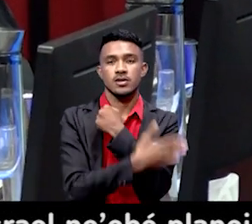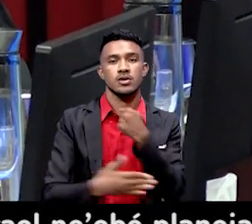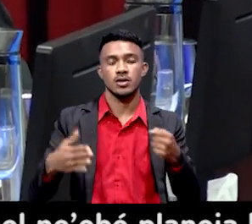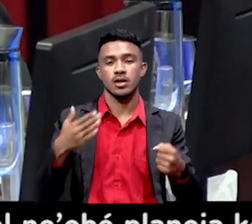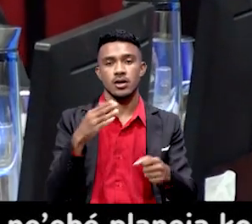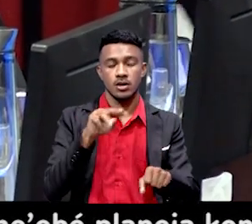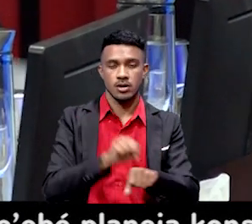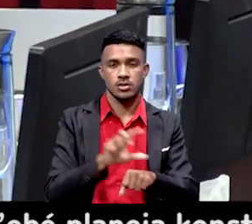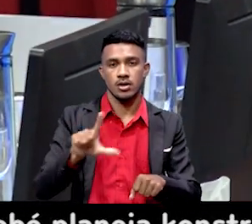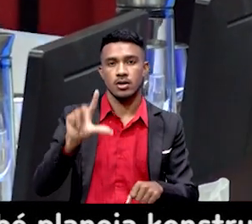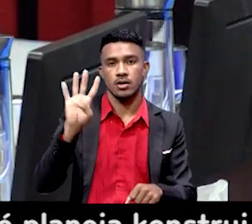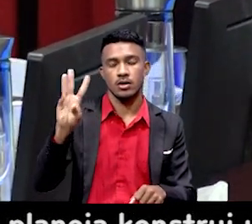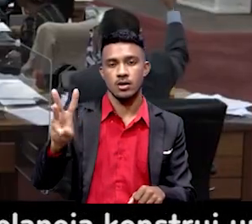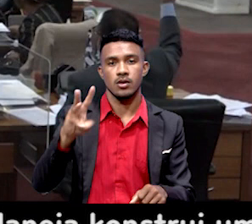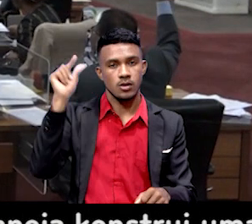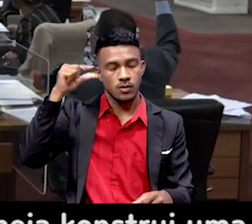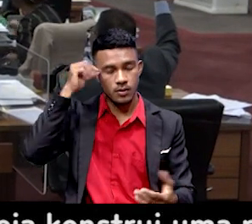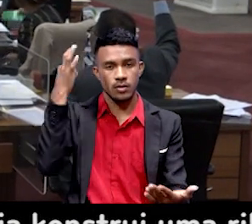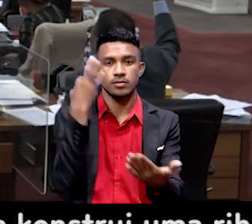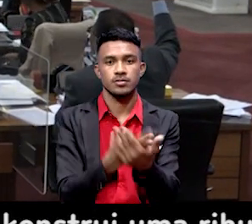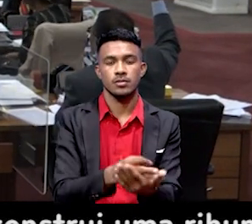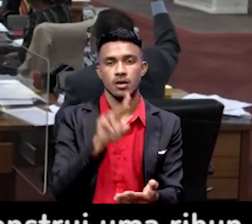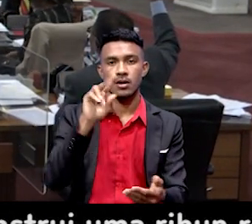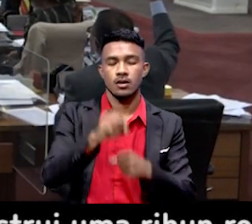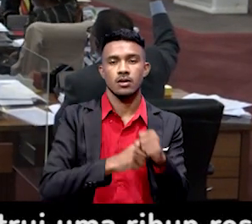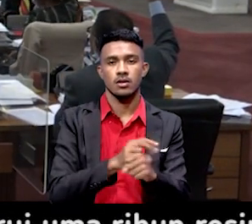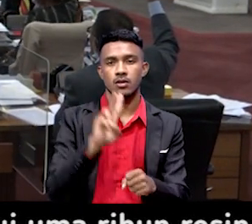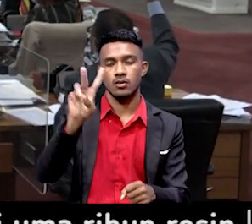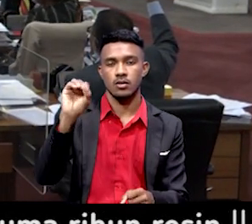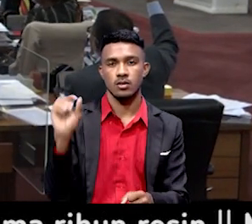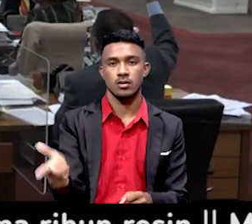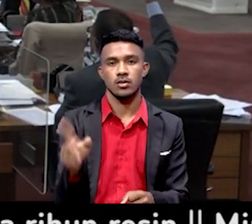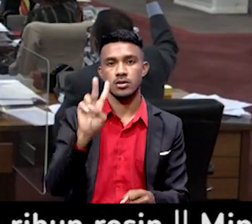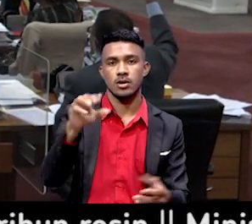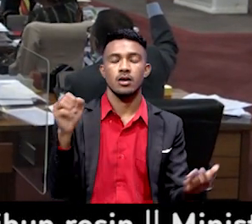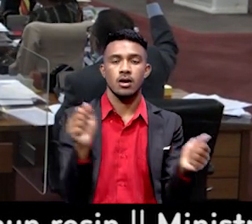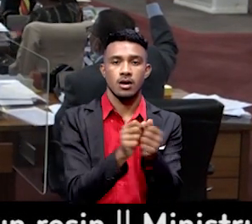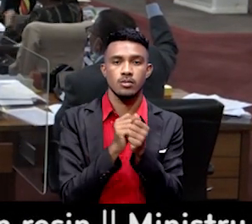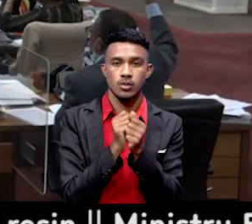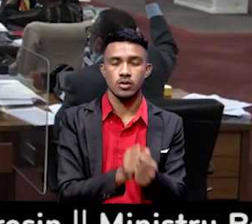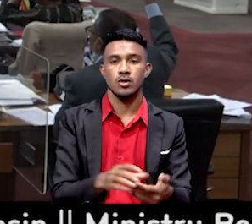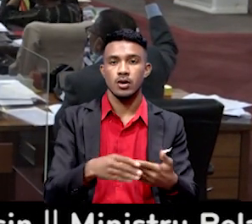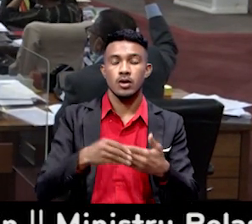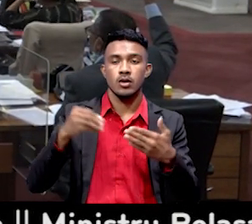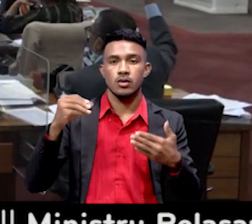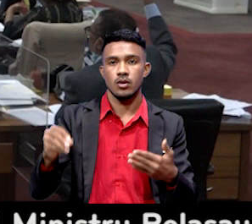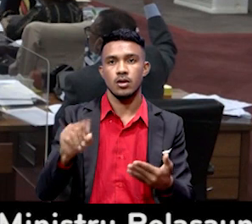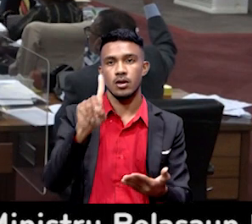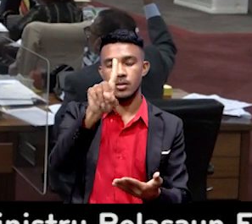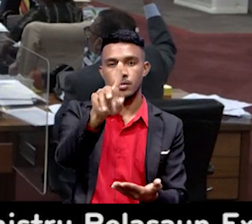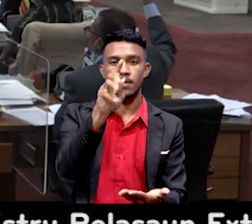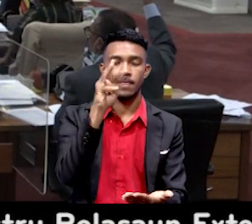precisa orçamento geral estado batinan Rihunrua Ruanulu Resinrua, hamutuk dólar americano bilhão ida